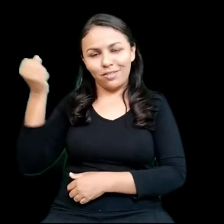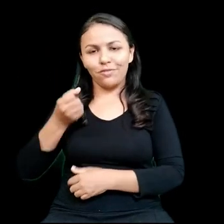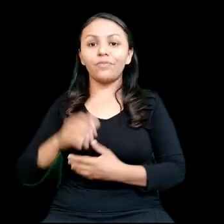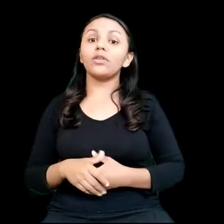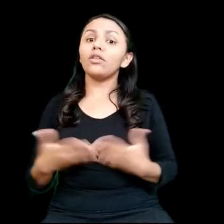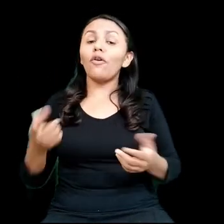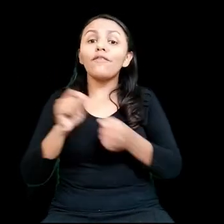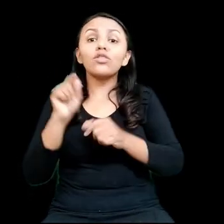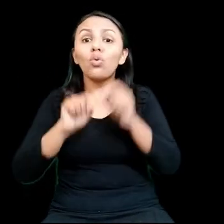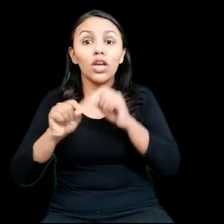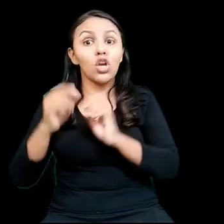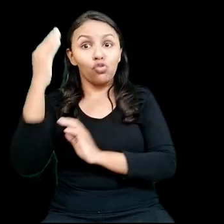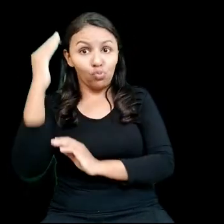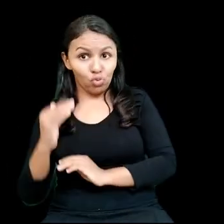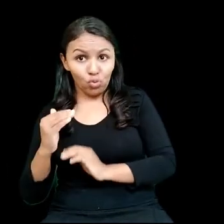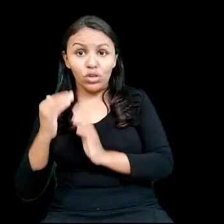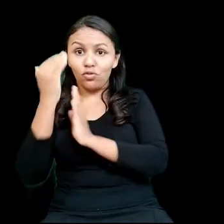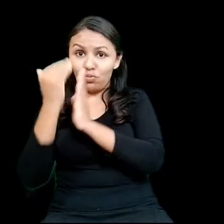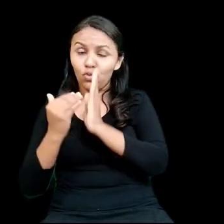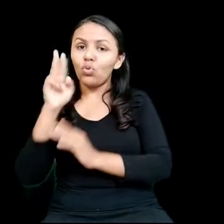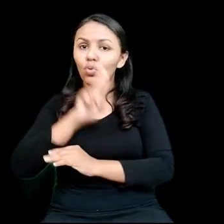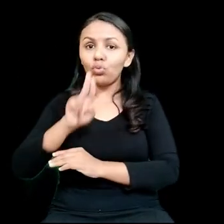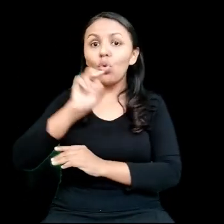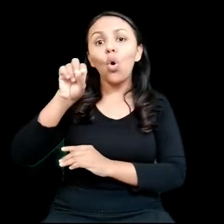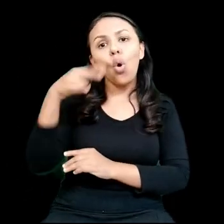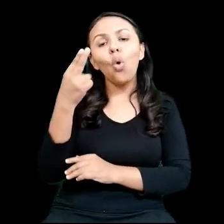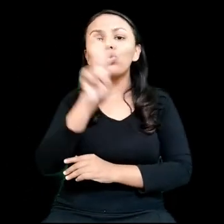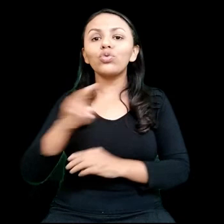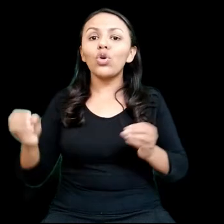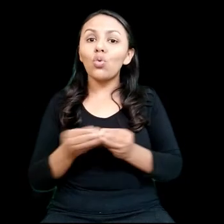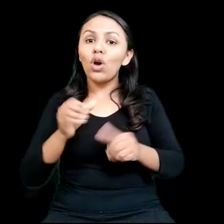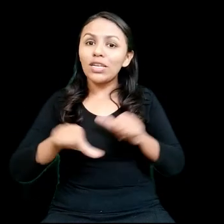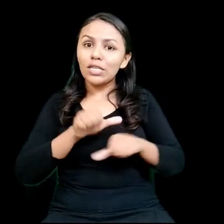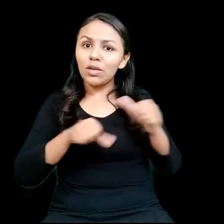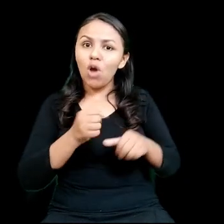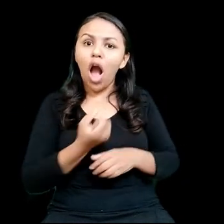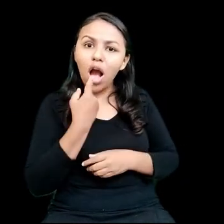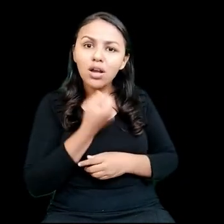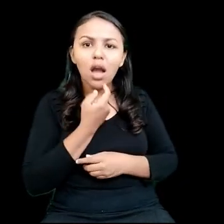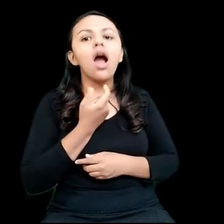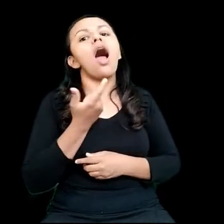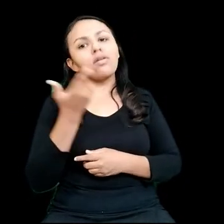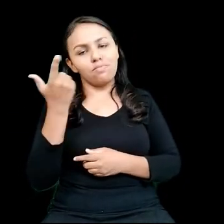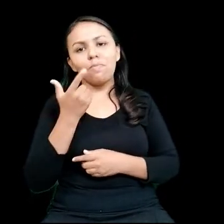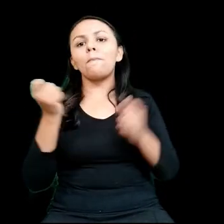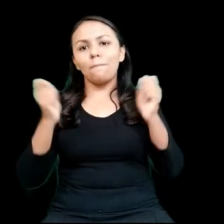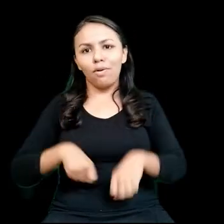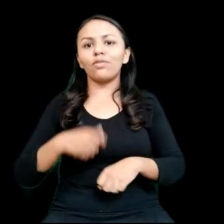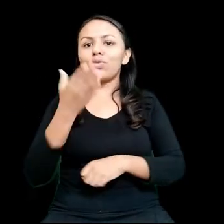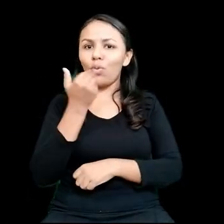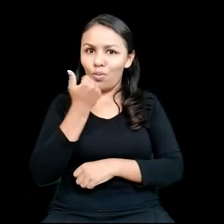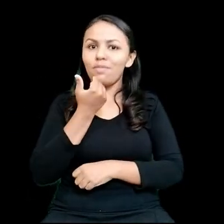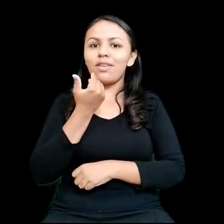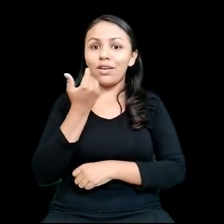uma enzima industrializada para que você possa consumir alimentos com lactose. Caso contrário,